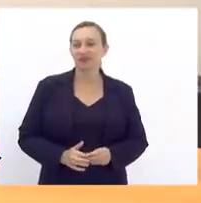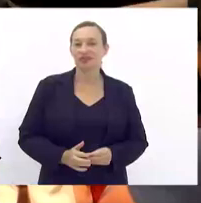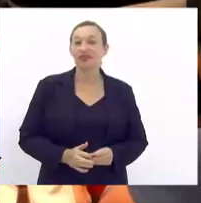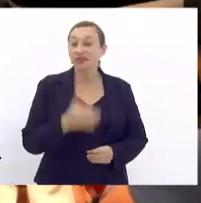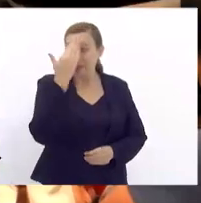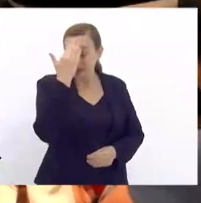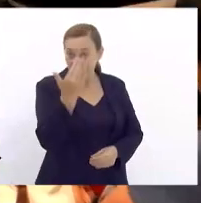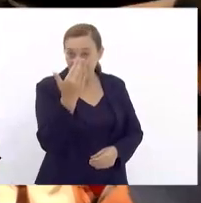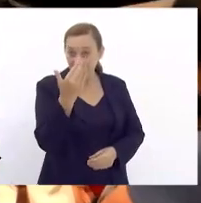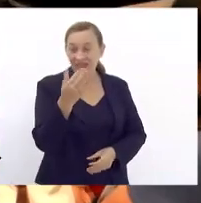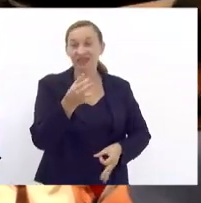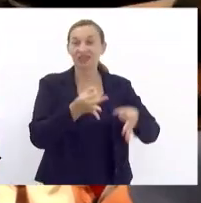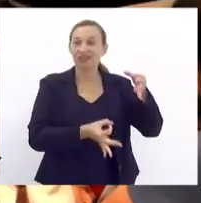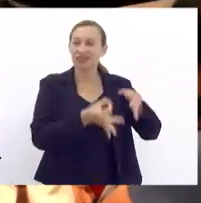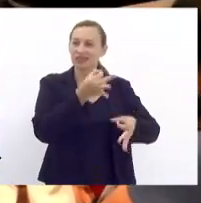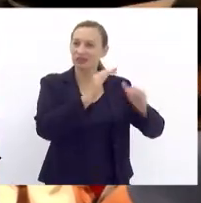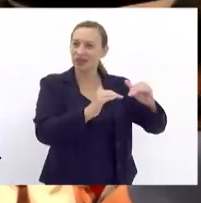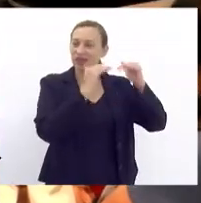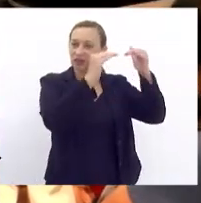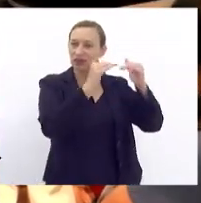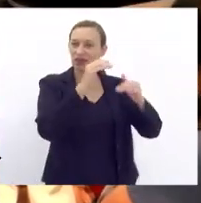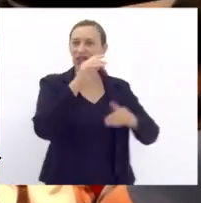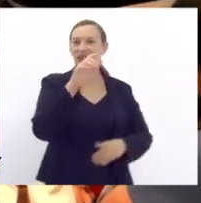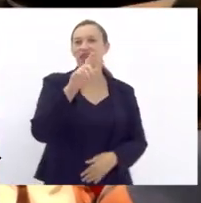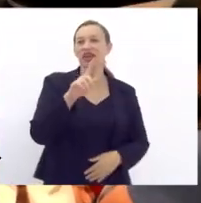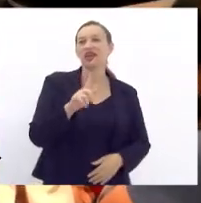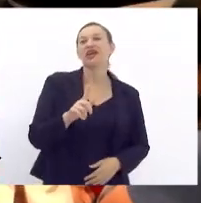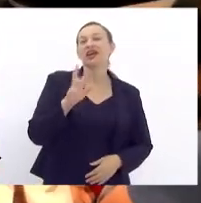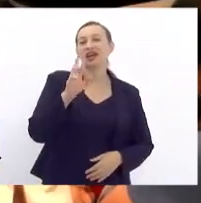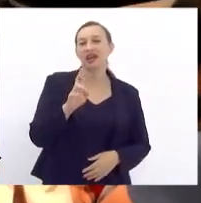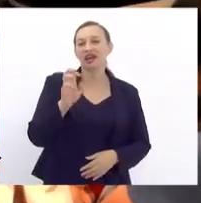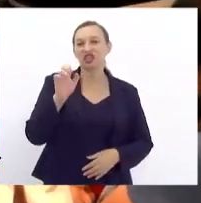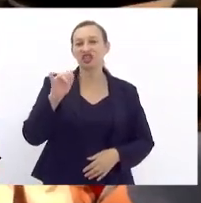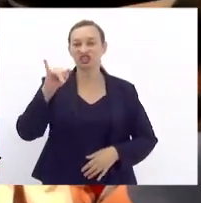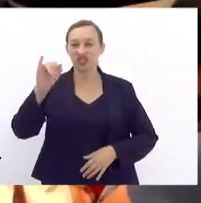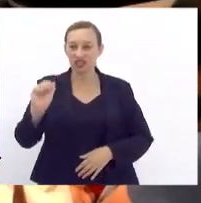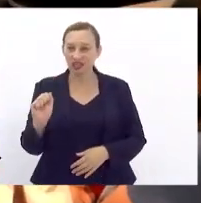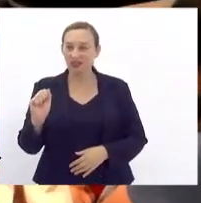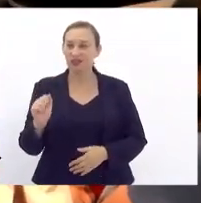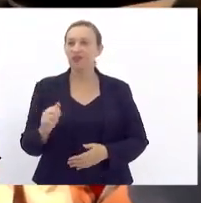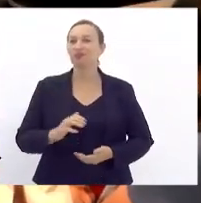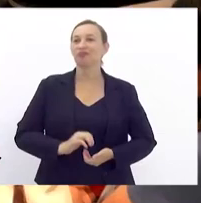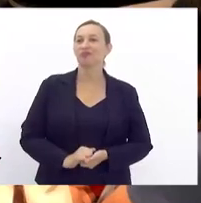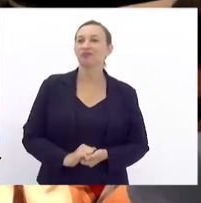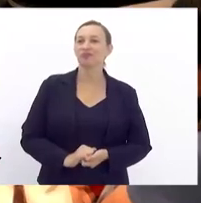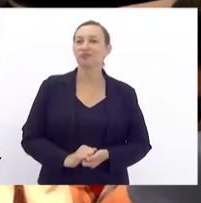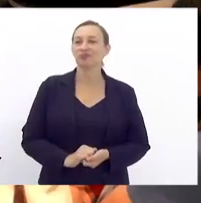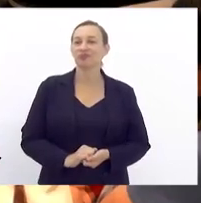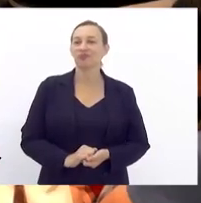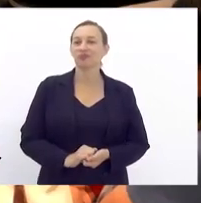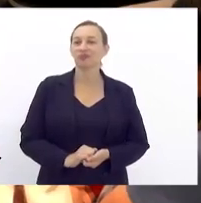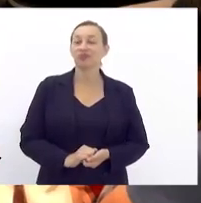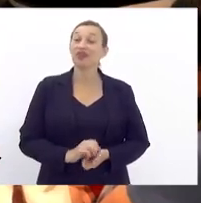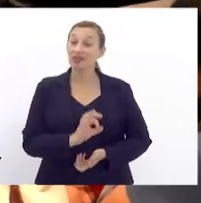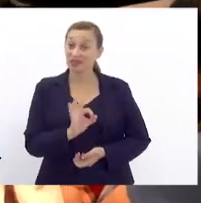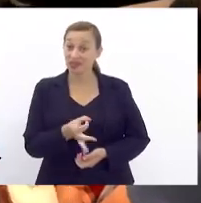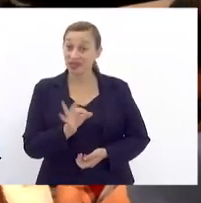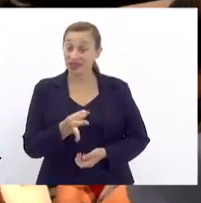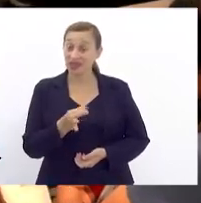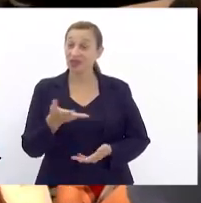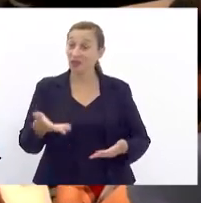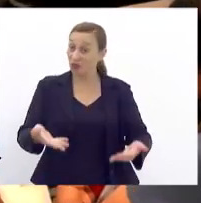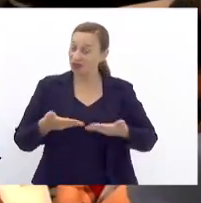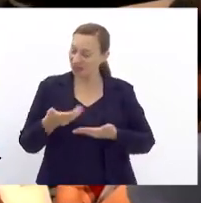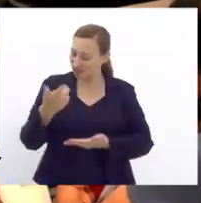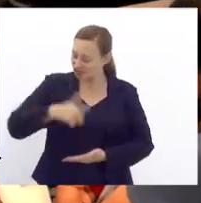desembargadora Regina Lúcia Muito obrigado pela presença pela e pode ter certeza que nós vamos convidar